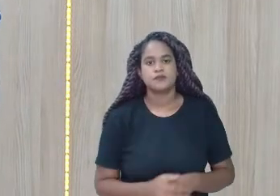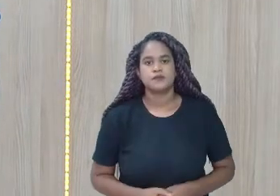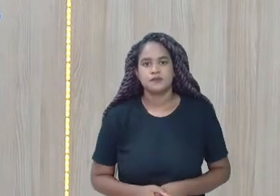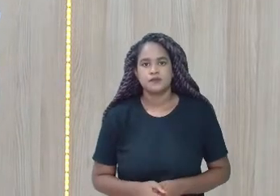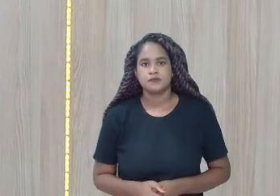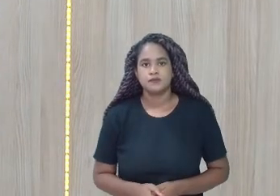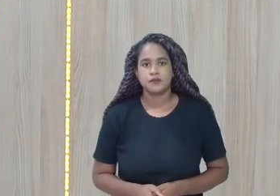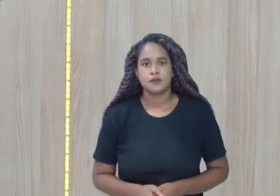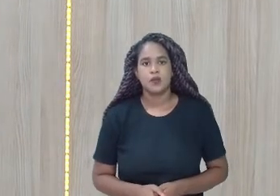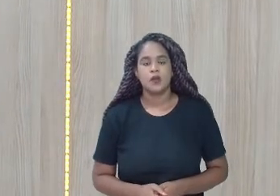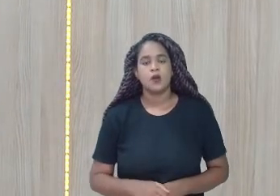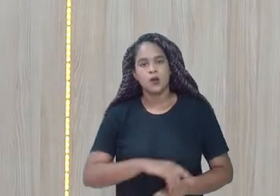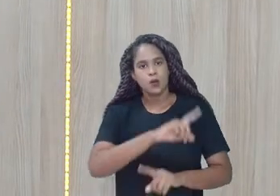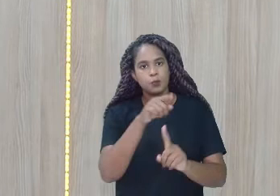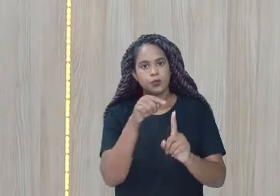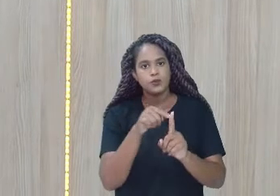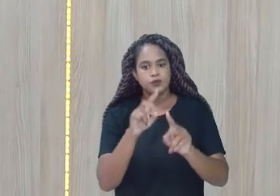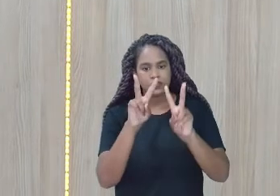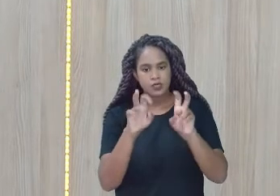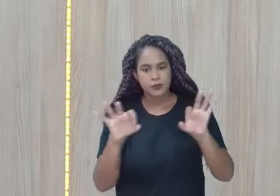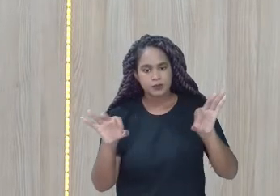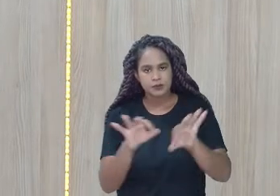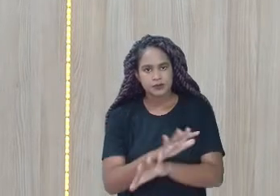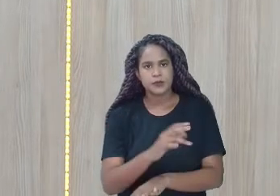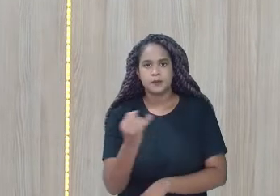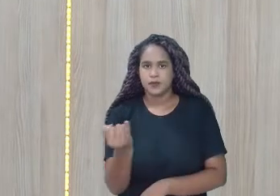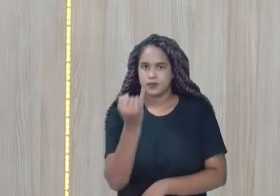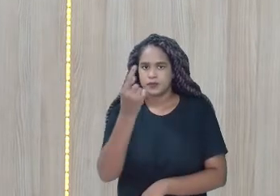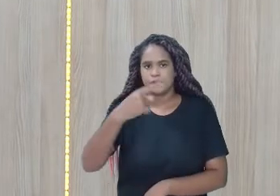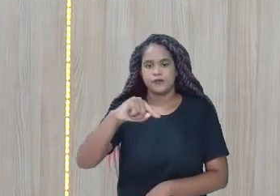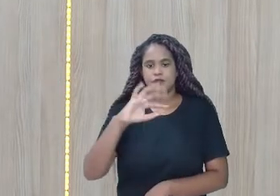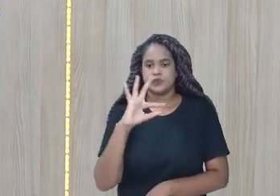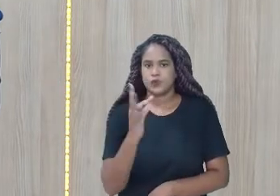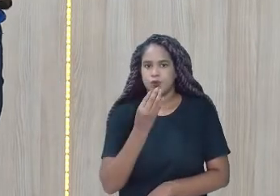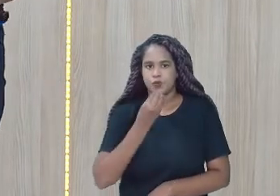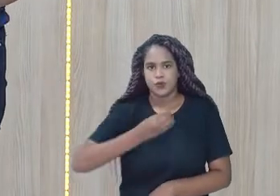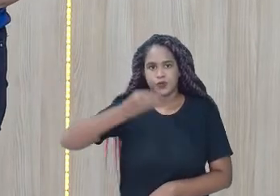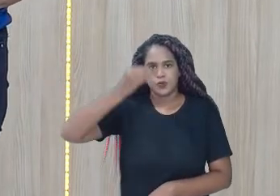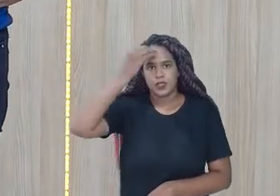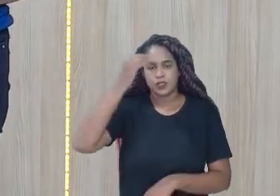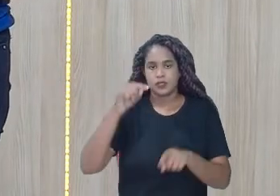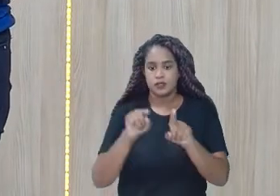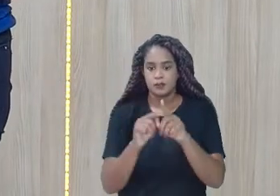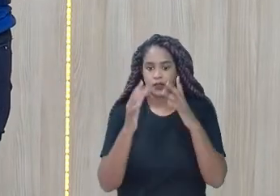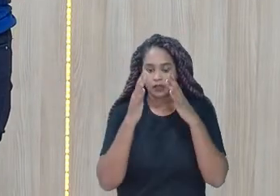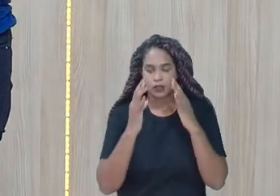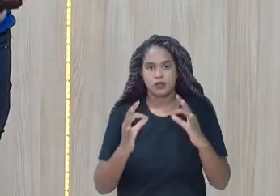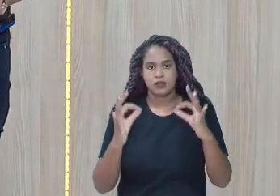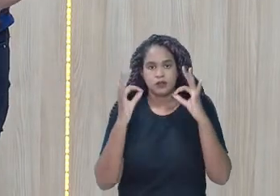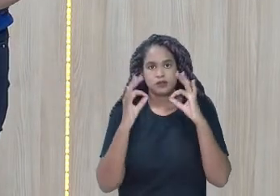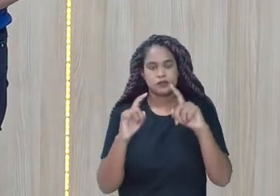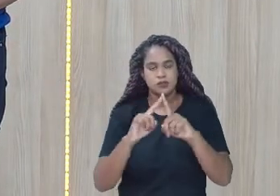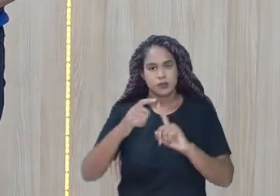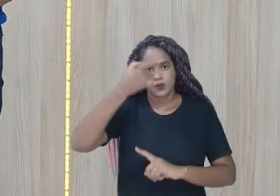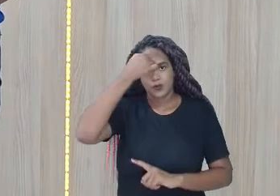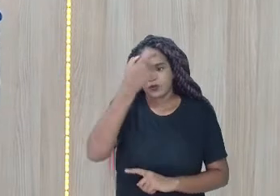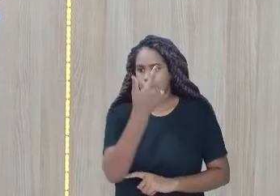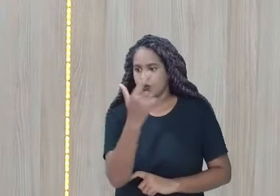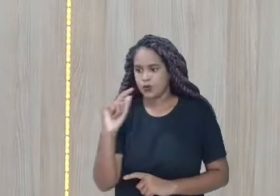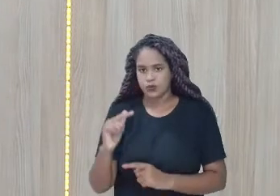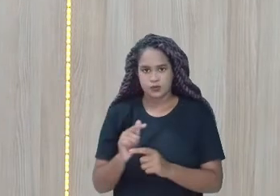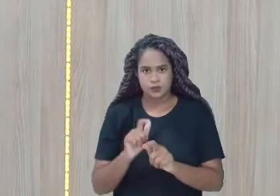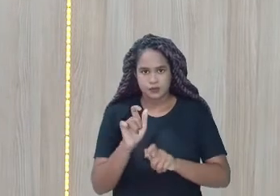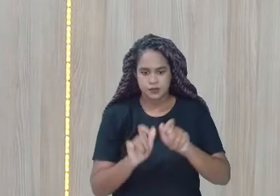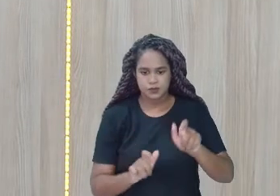encerrarmos esse tema, que eu acho de grande importância para vocês terem conhecimento, né? Ficarem atentos e também conscientizar outras pessoas e